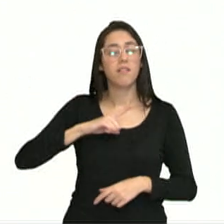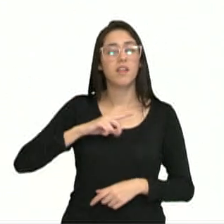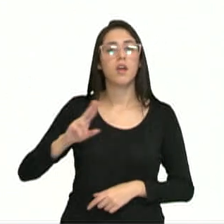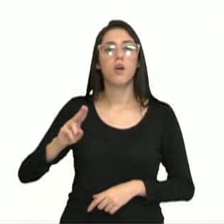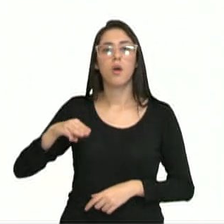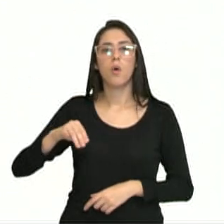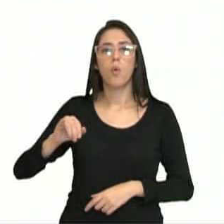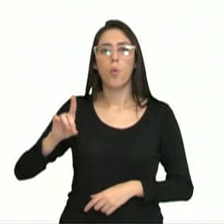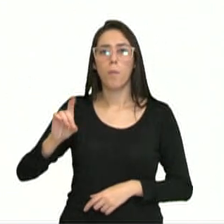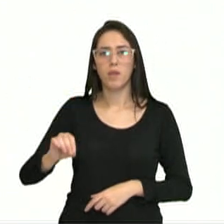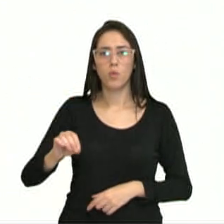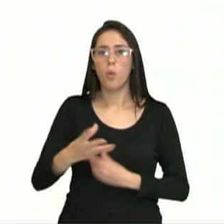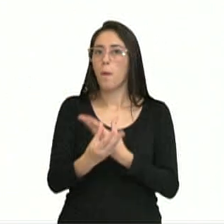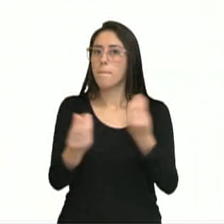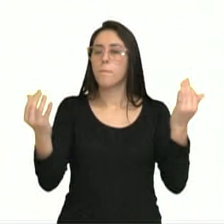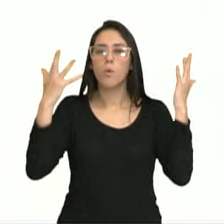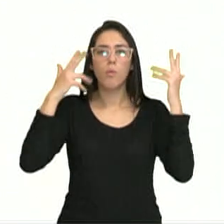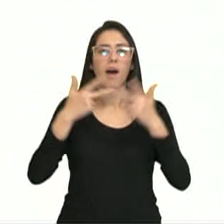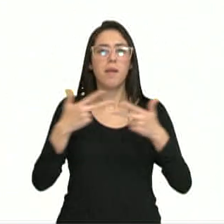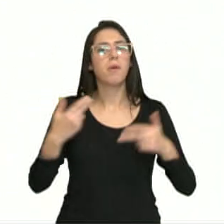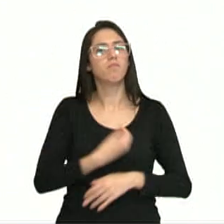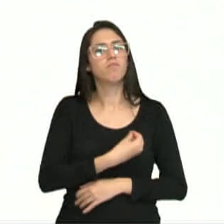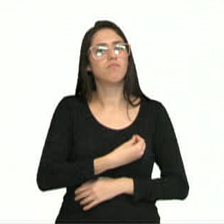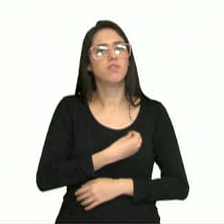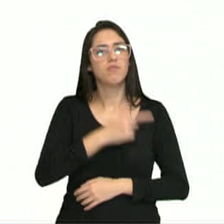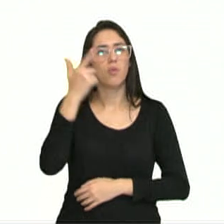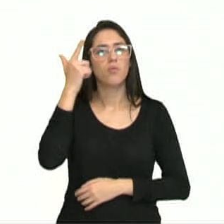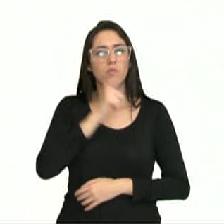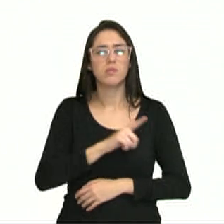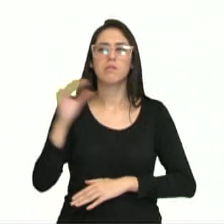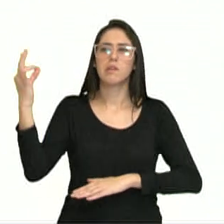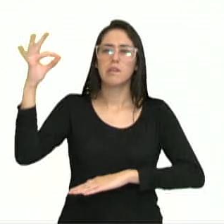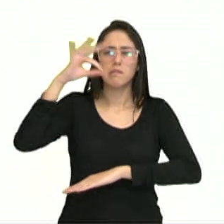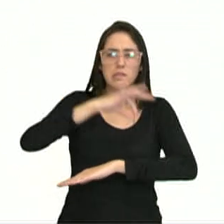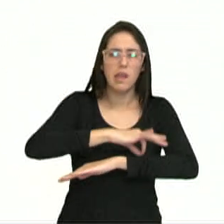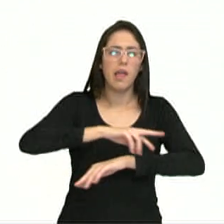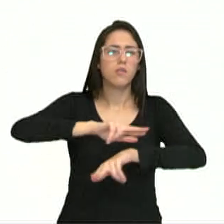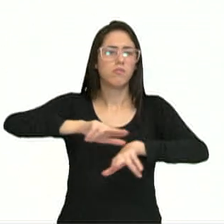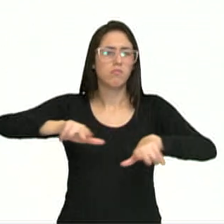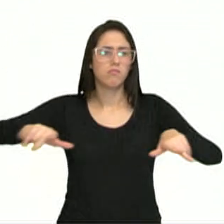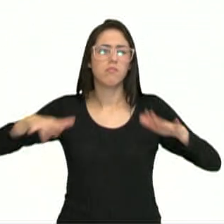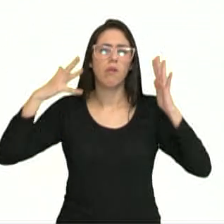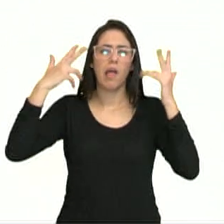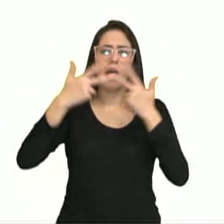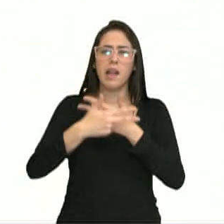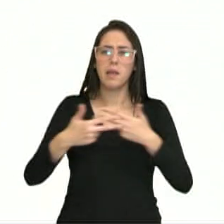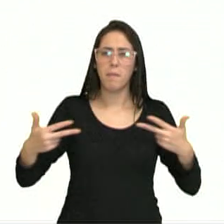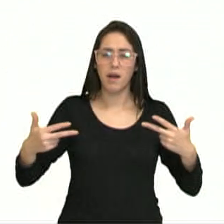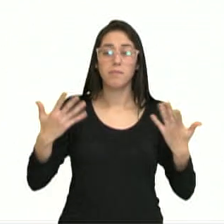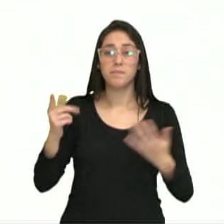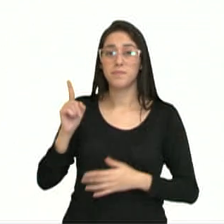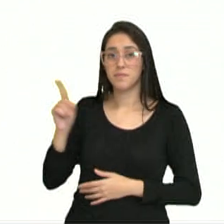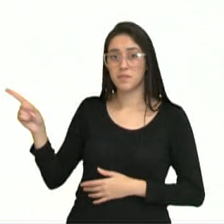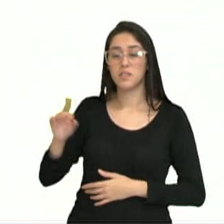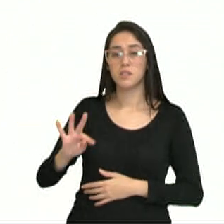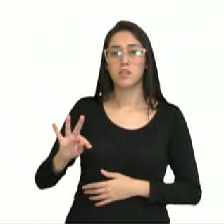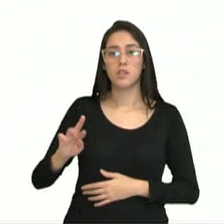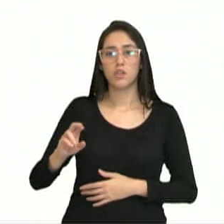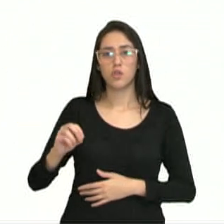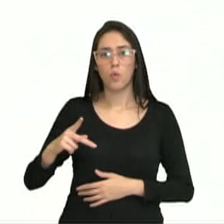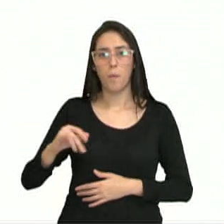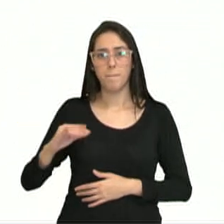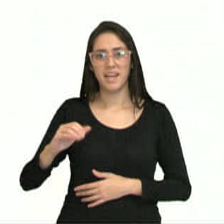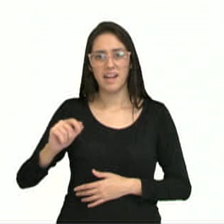várias espécies sobreviverem ali. Não só de insetos, mas animais também. Então, a floresta tropical ela é rica